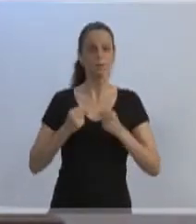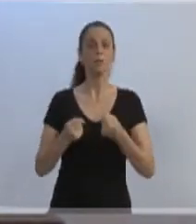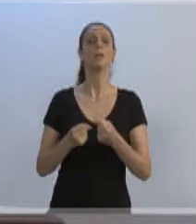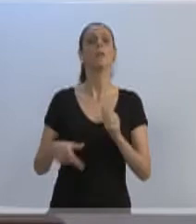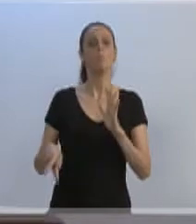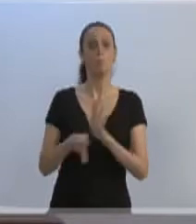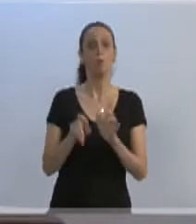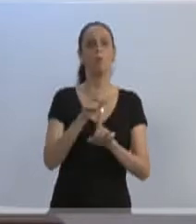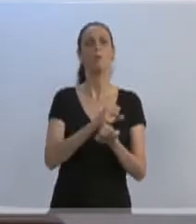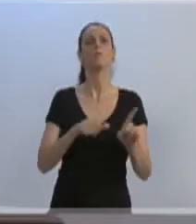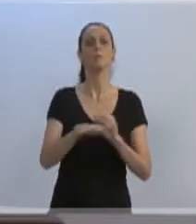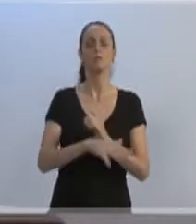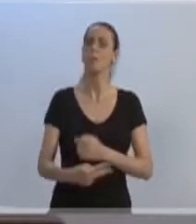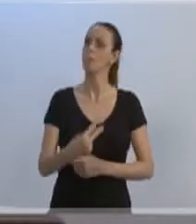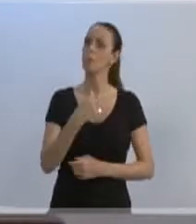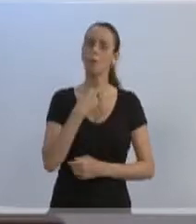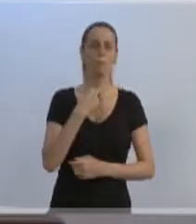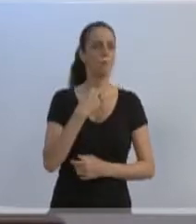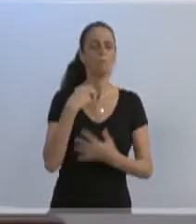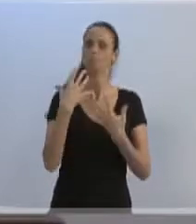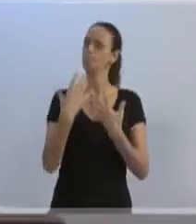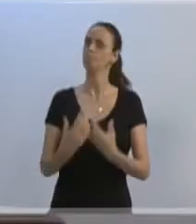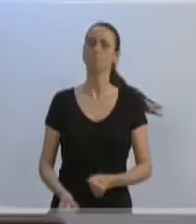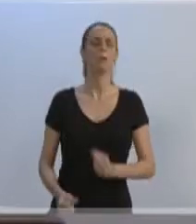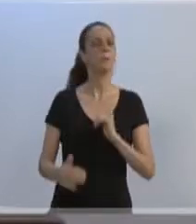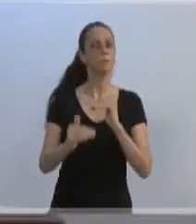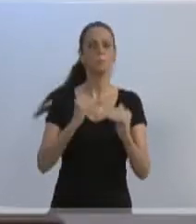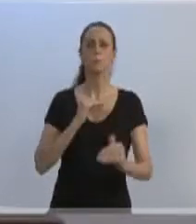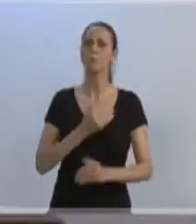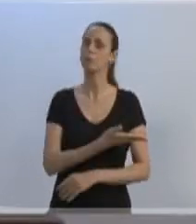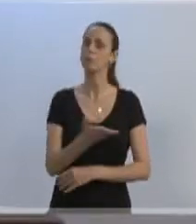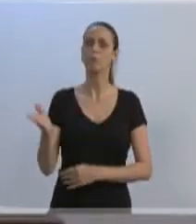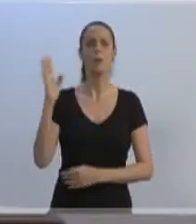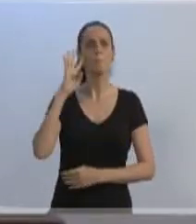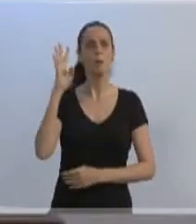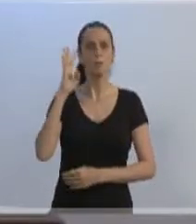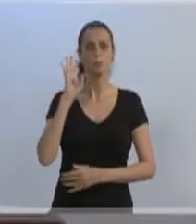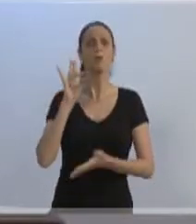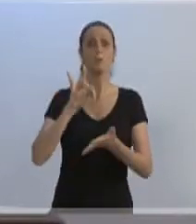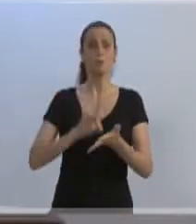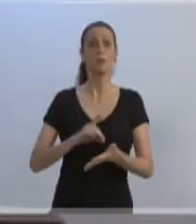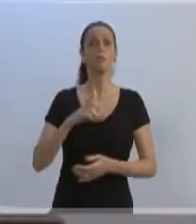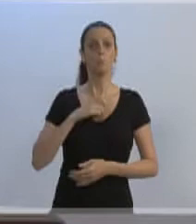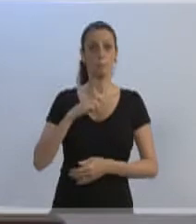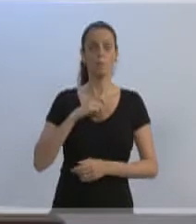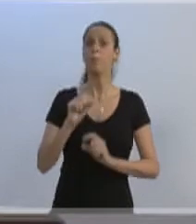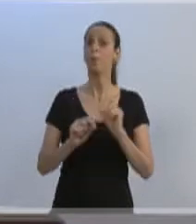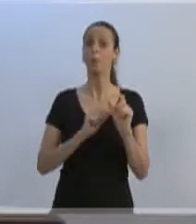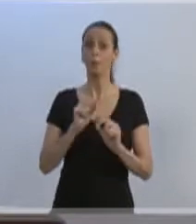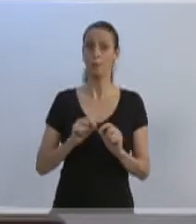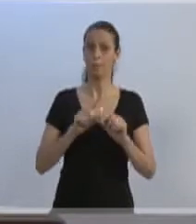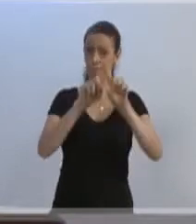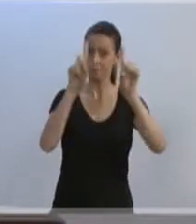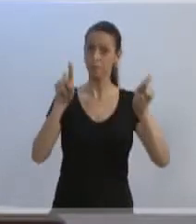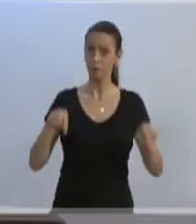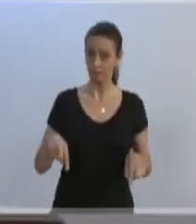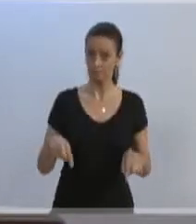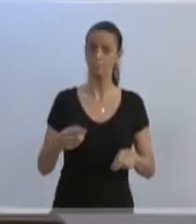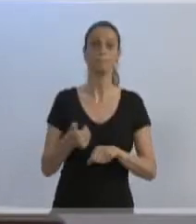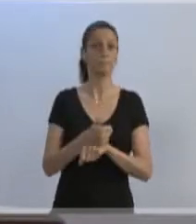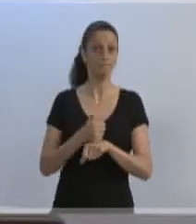sociedade não posso concordar com isso se imagina nós temos um quadro de